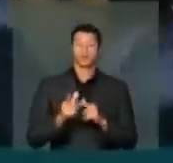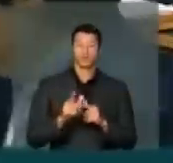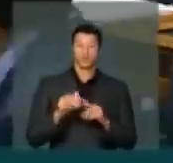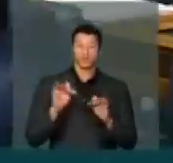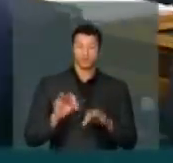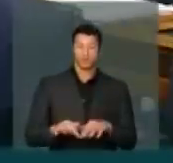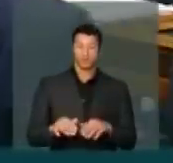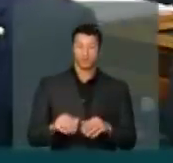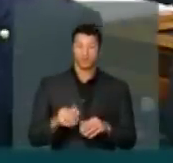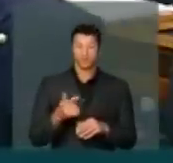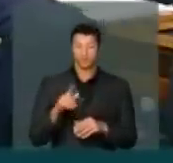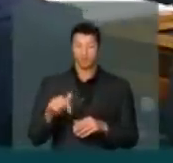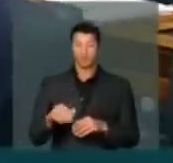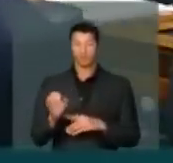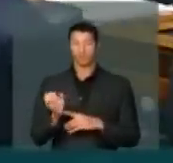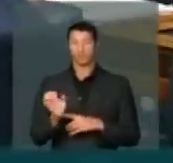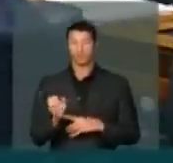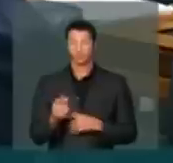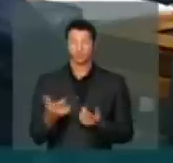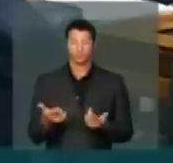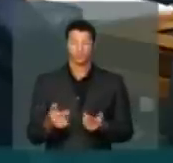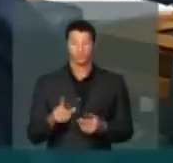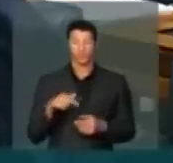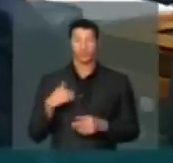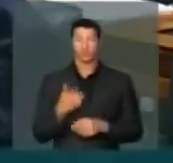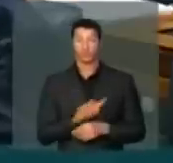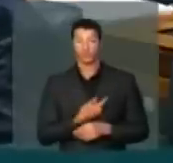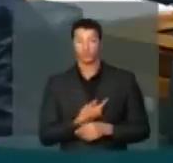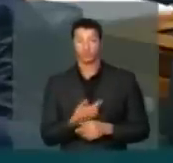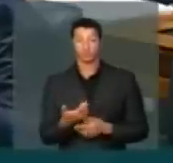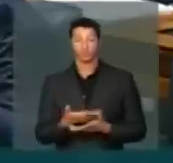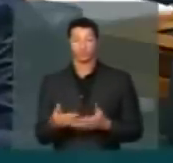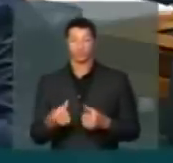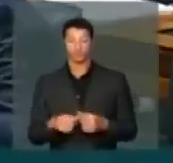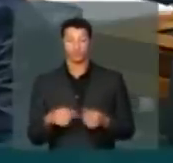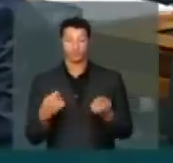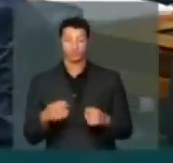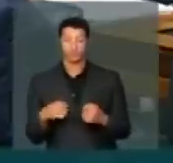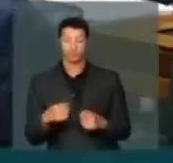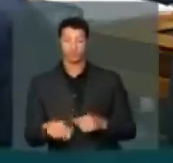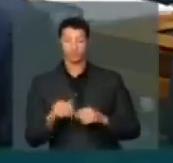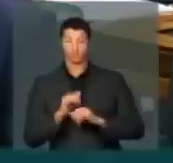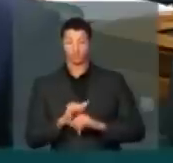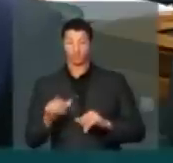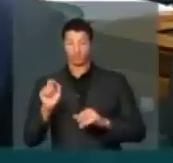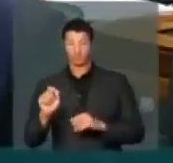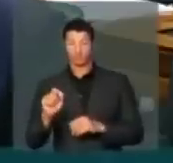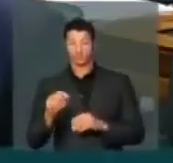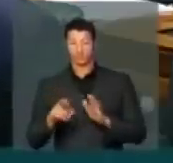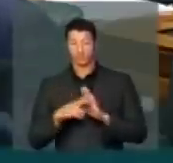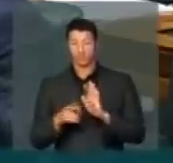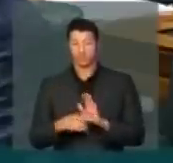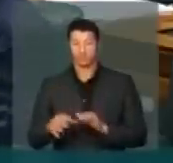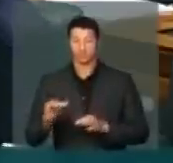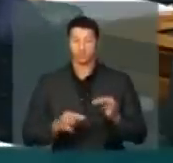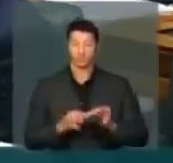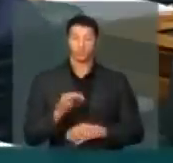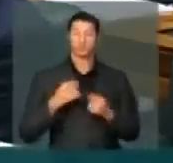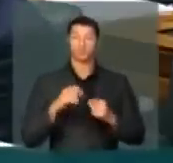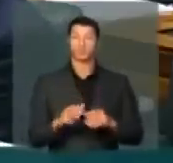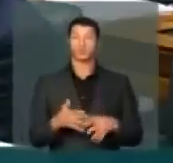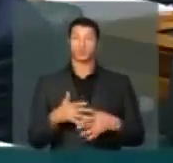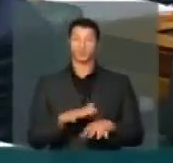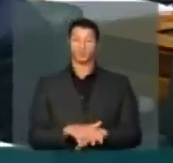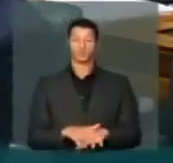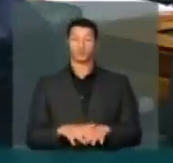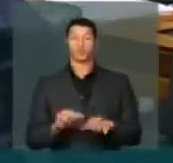ponto final não é do executivo, é nosso. Nós que devemos dizer se aquela regra jurídica deve se